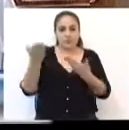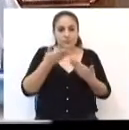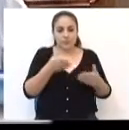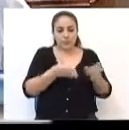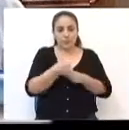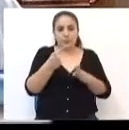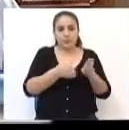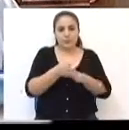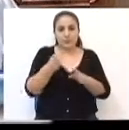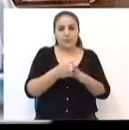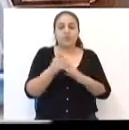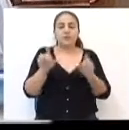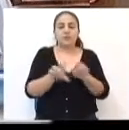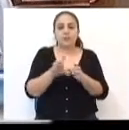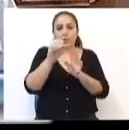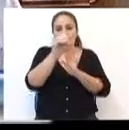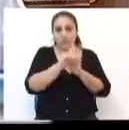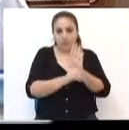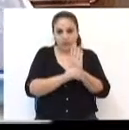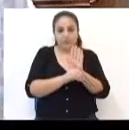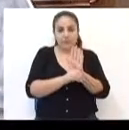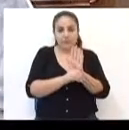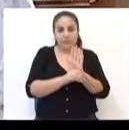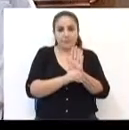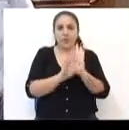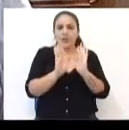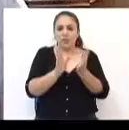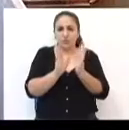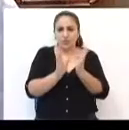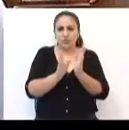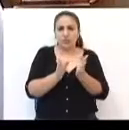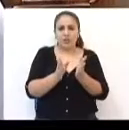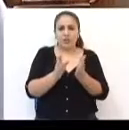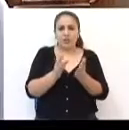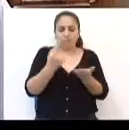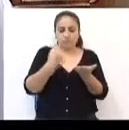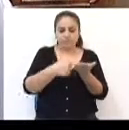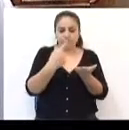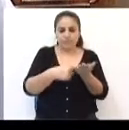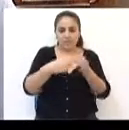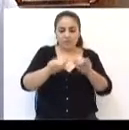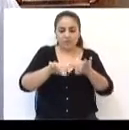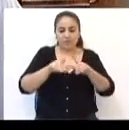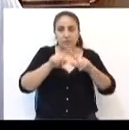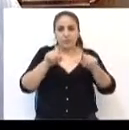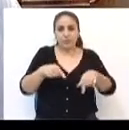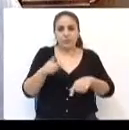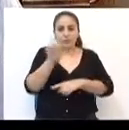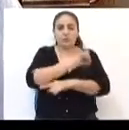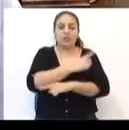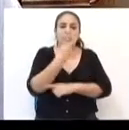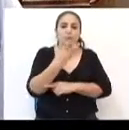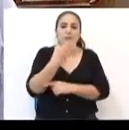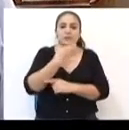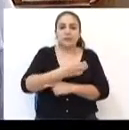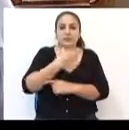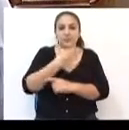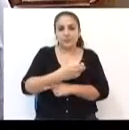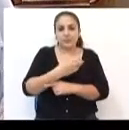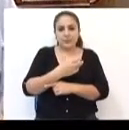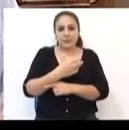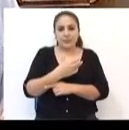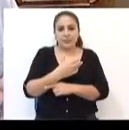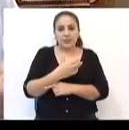Conselho e recebemos ofício e já marcamos uma audiência pública para o dia 2 de dezembro, do corrente